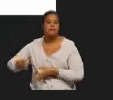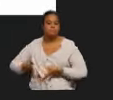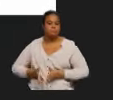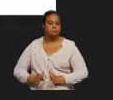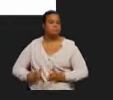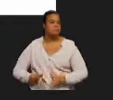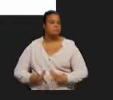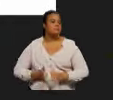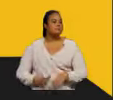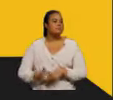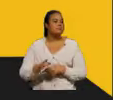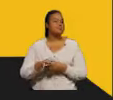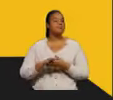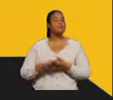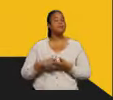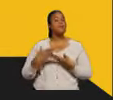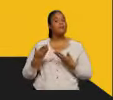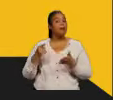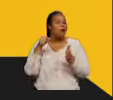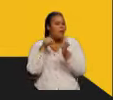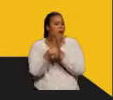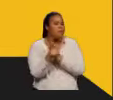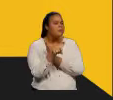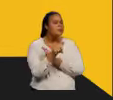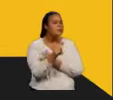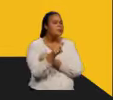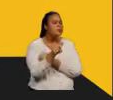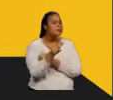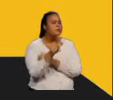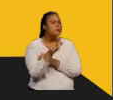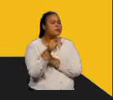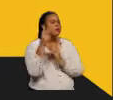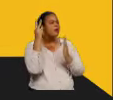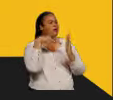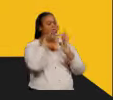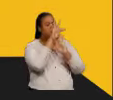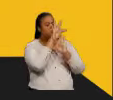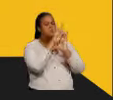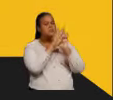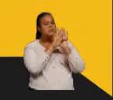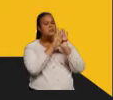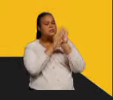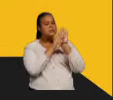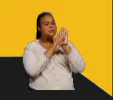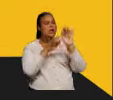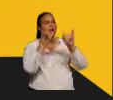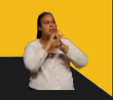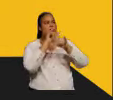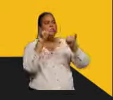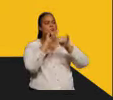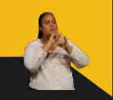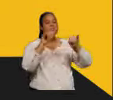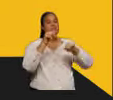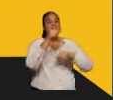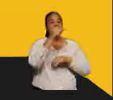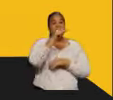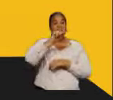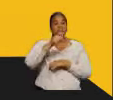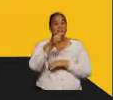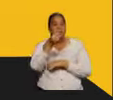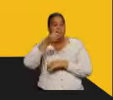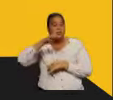e aí eu e considerando essa notícia que já chegamos a 7,6